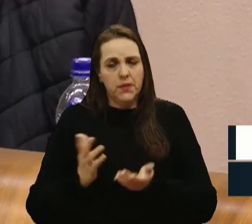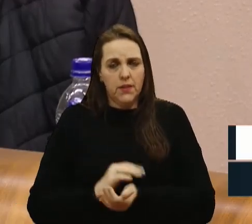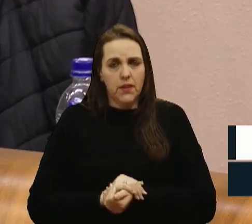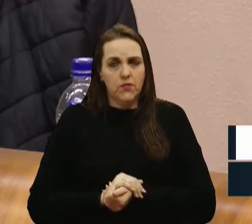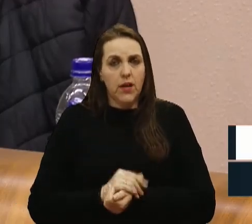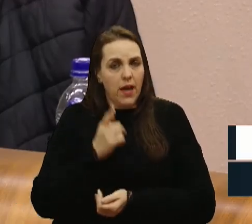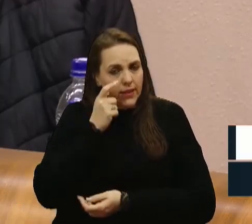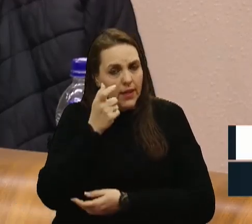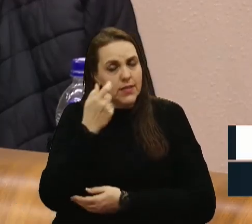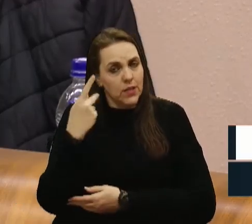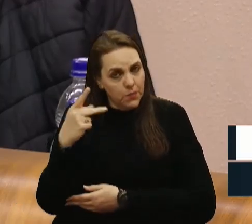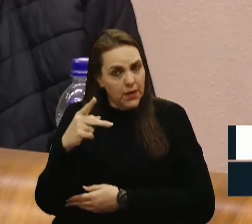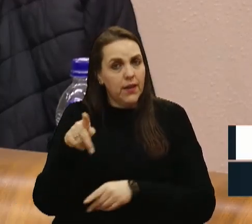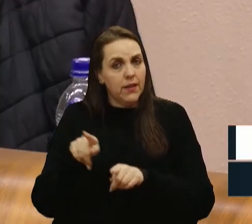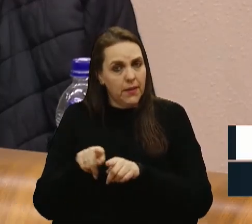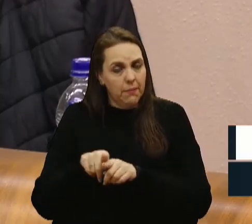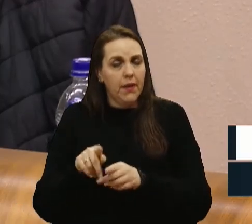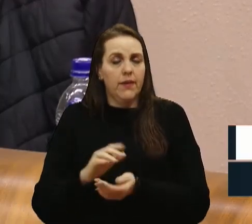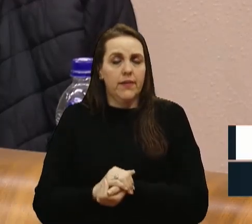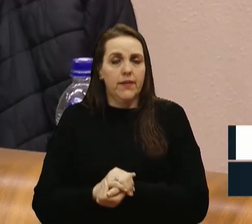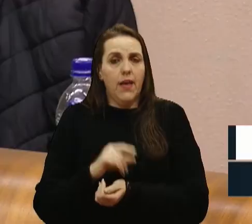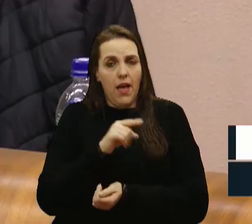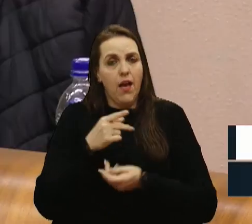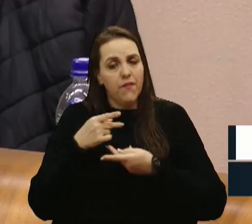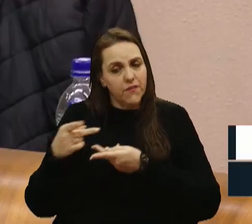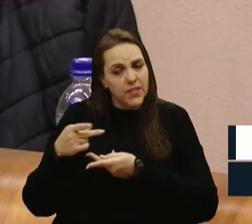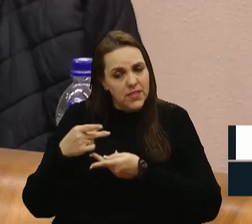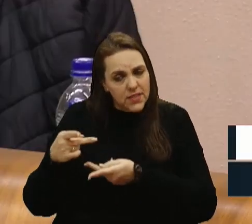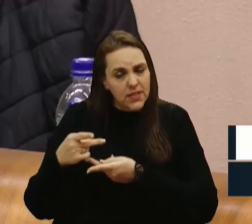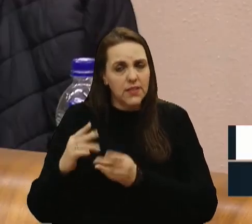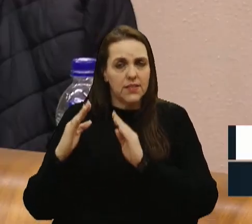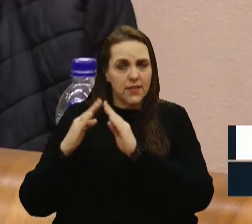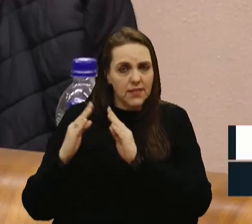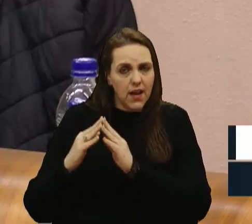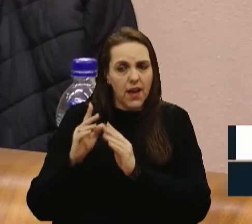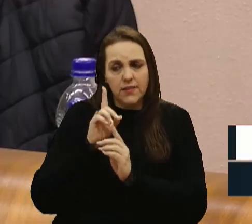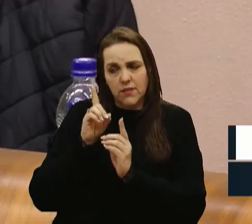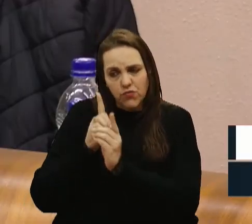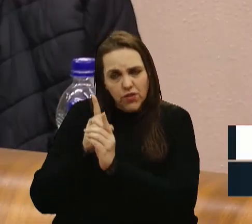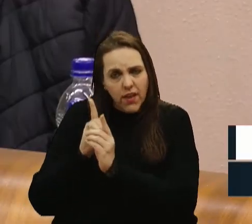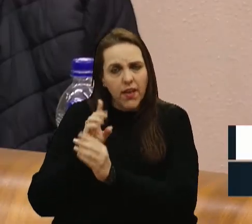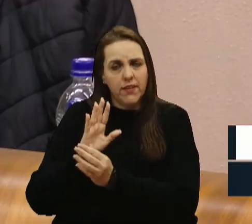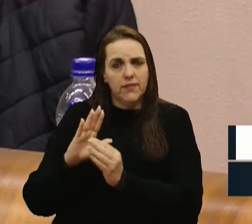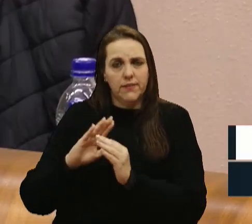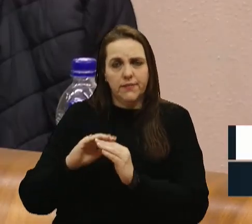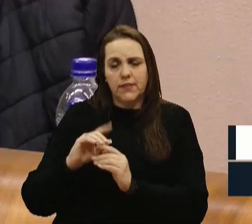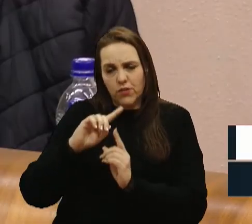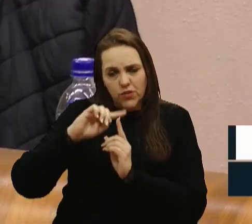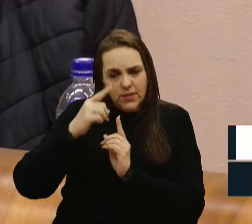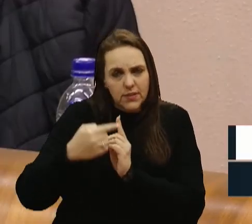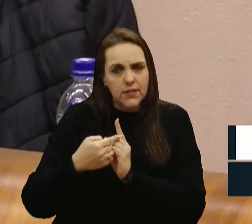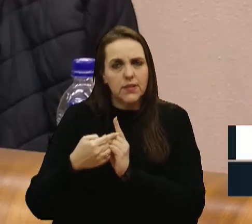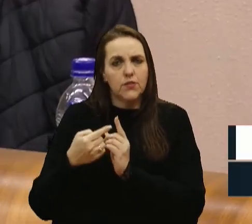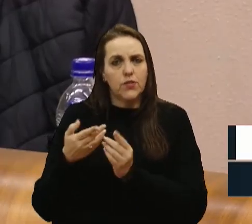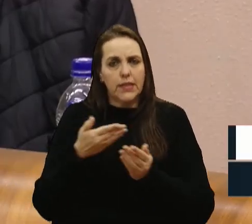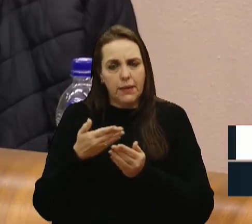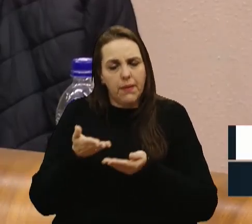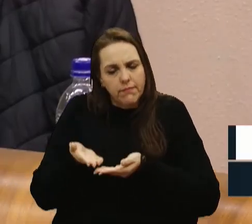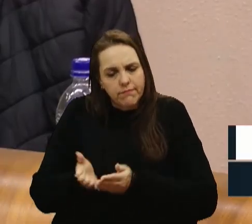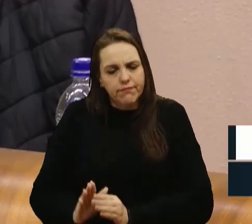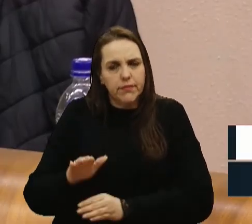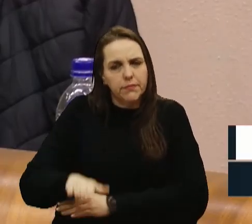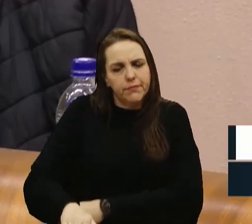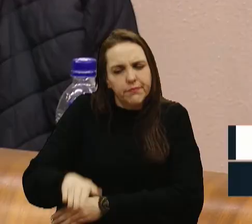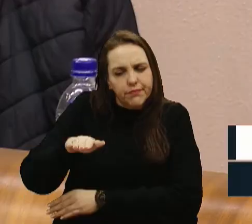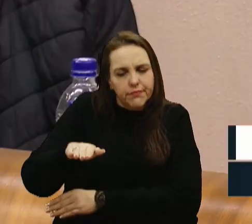interessa demais para ele também essas visitações que são feitas diretamente nas residências de gestantes ou já de primeira